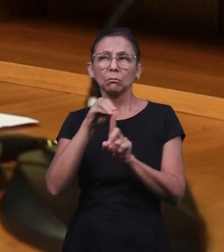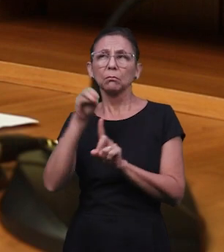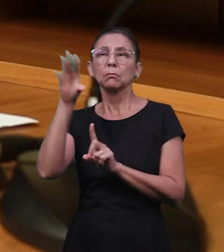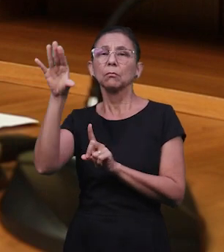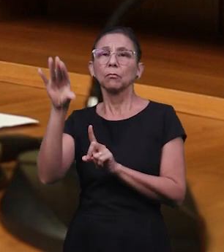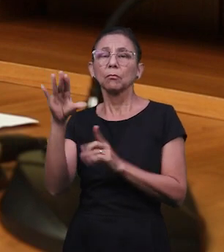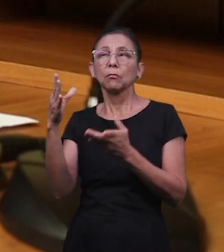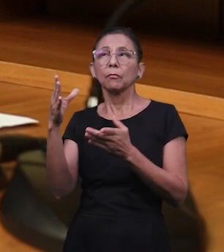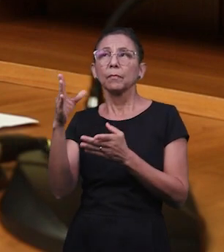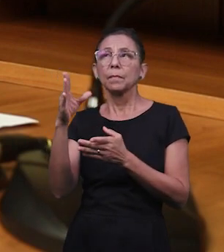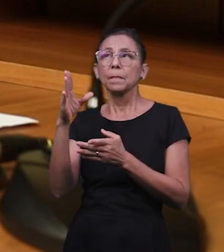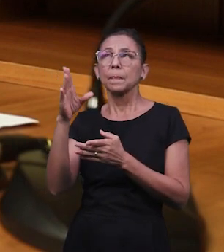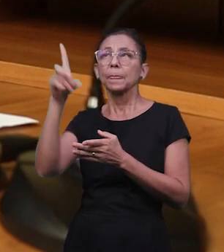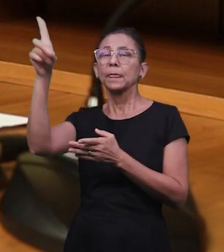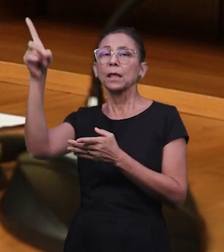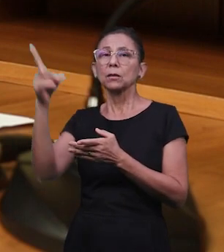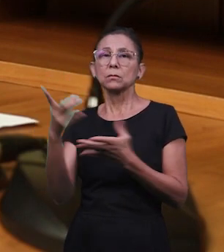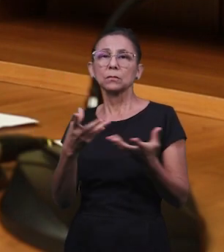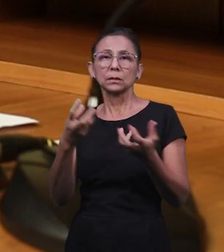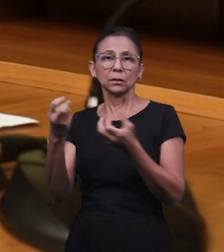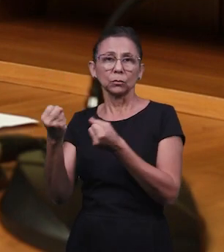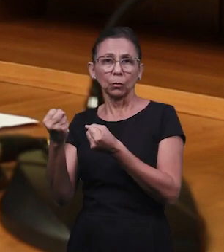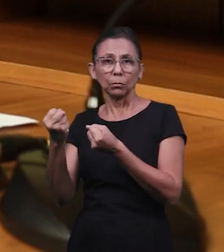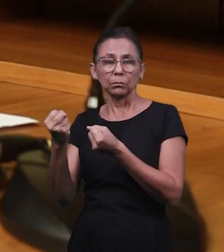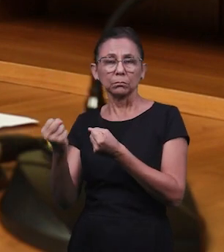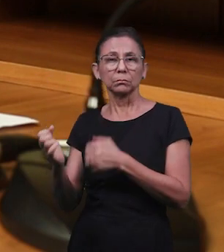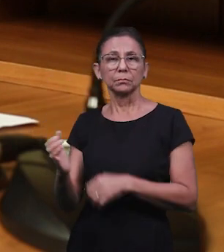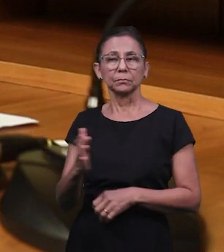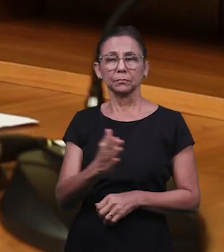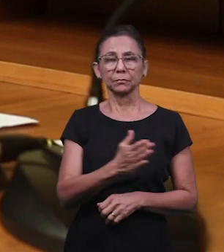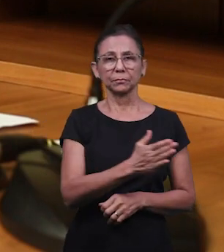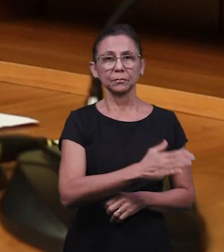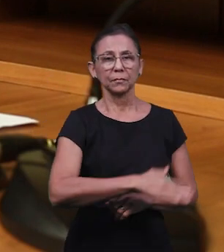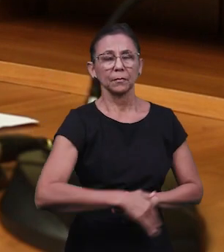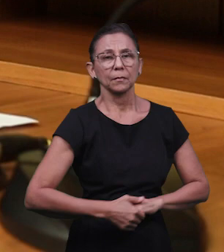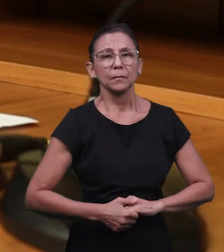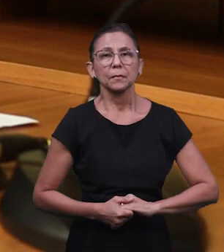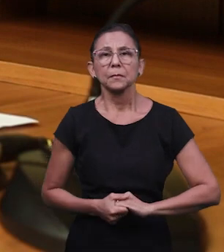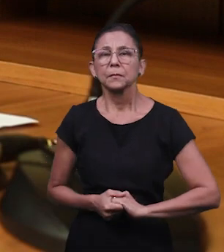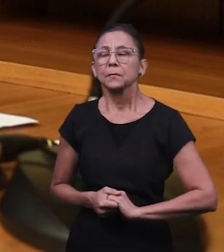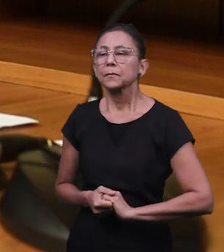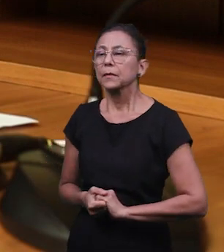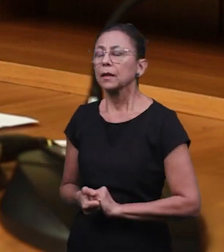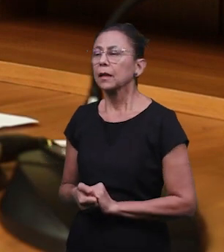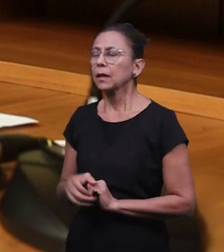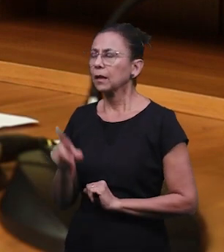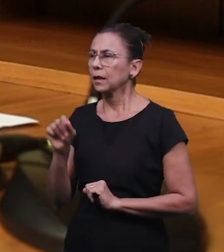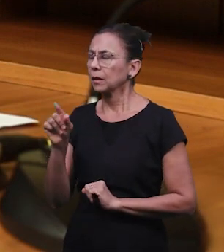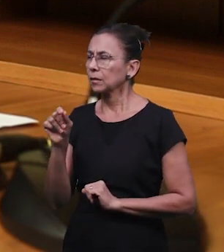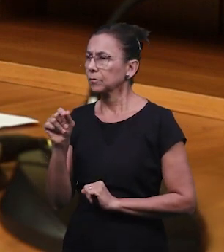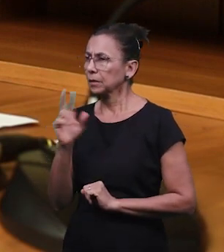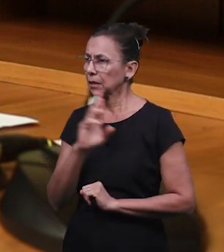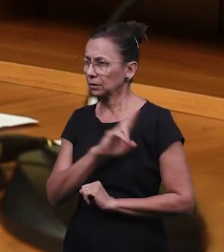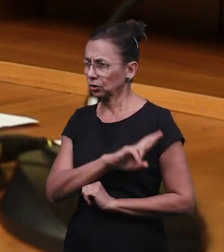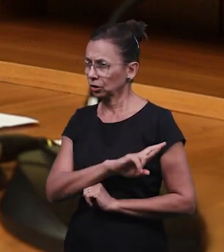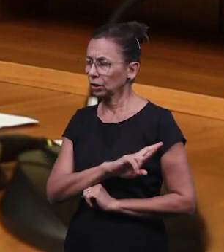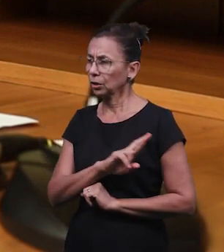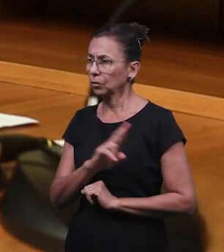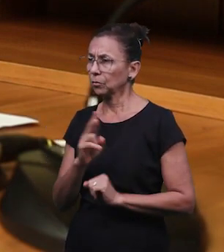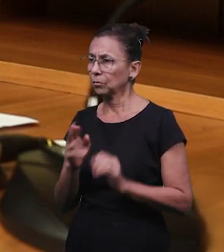intimamente com o sacrifício de Jesus. Mas voltando ao que você me perguntou a respeito da religião, eu queria, antes